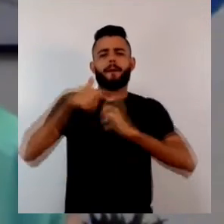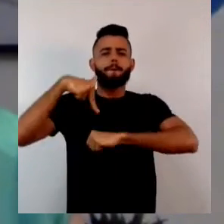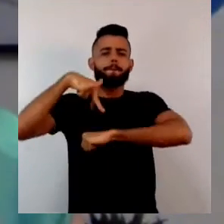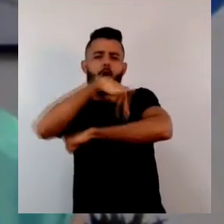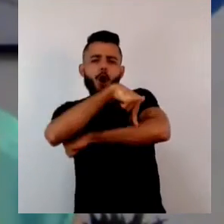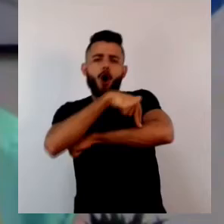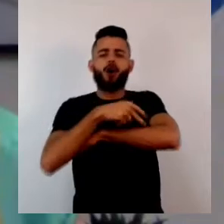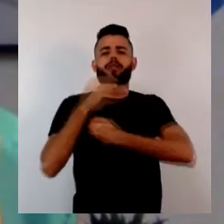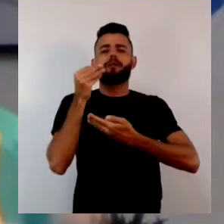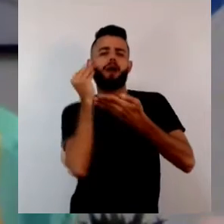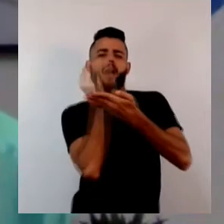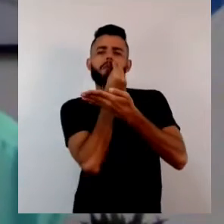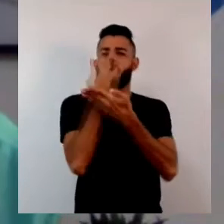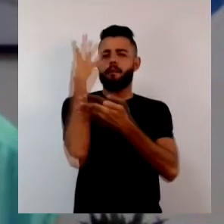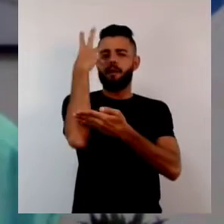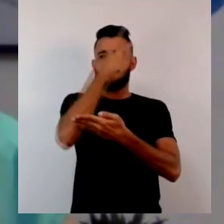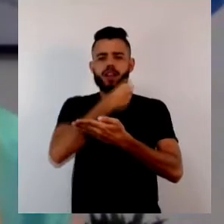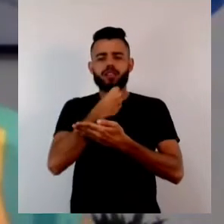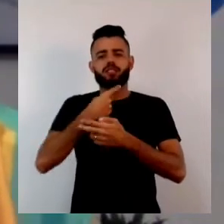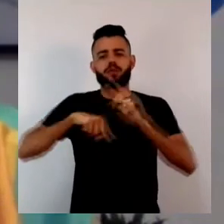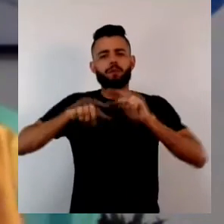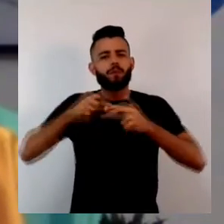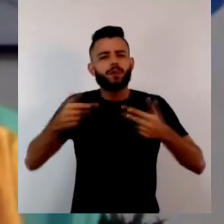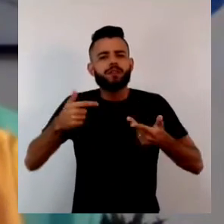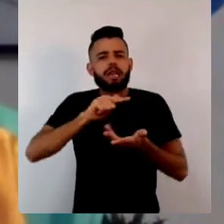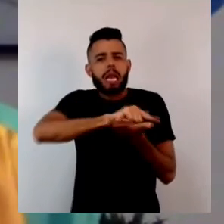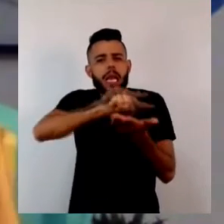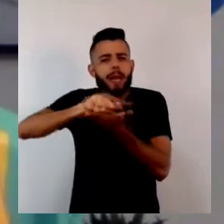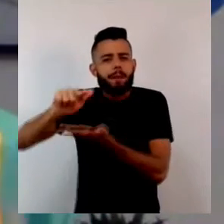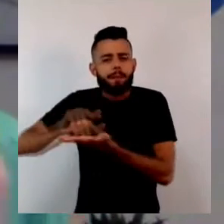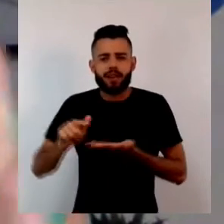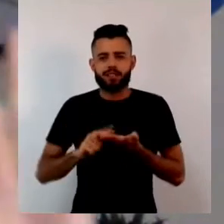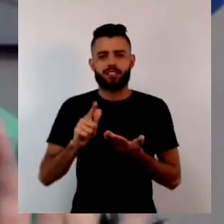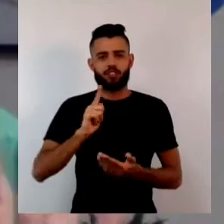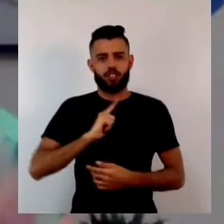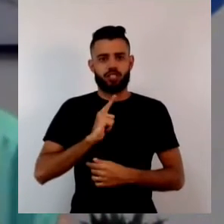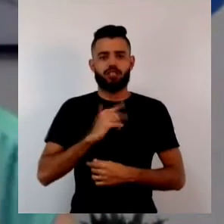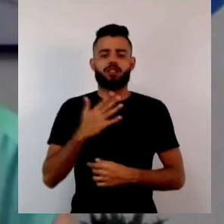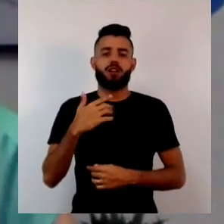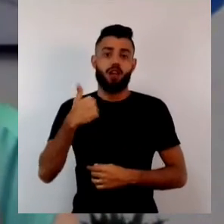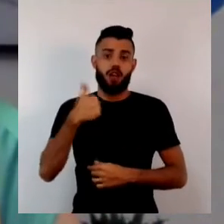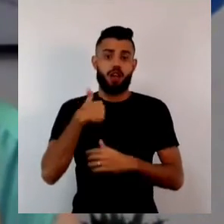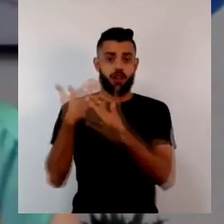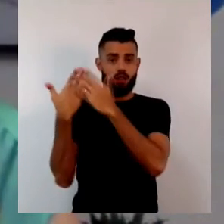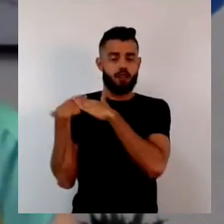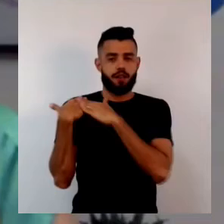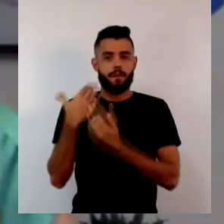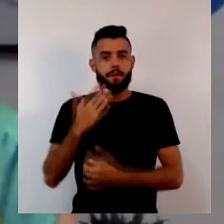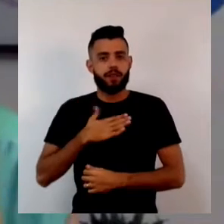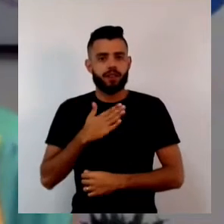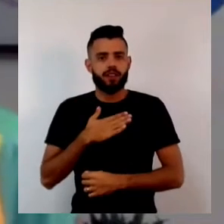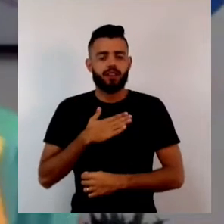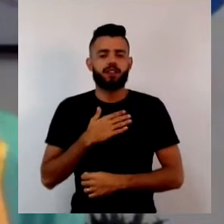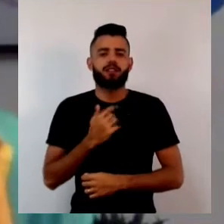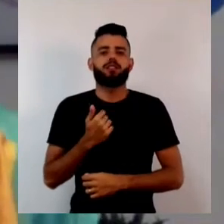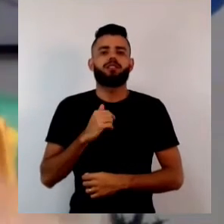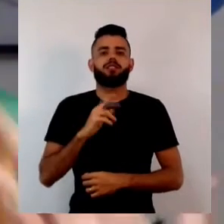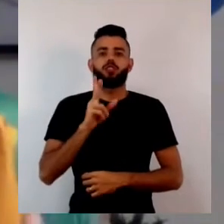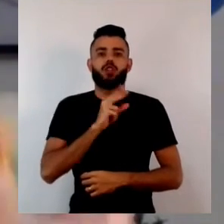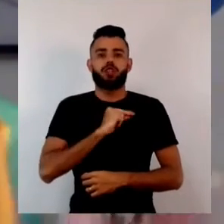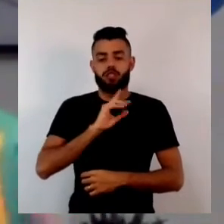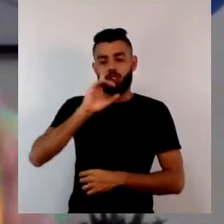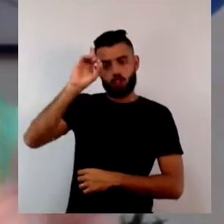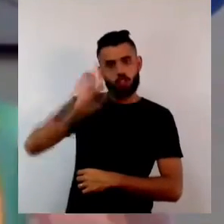produto de limpeza que tivesse na agência vinham para minha mão. Eu era o super trunfo. Olha, temos uma diretora de criação mulher, então